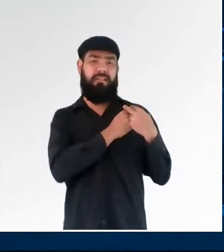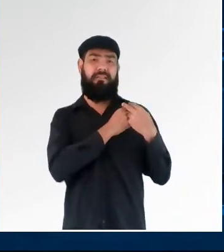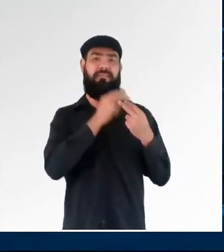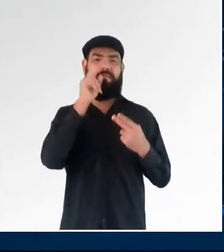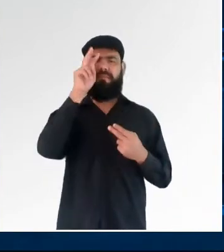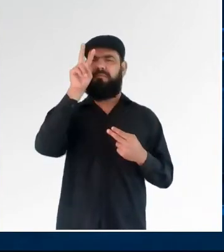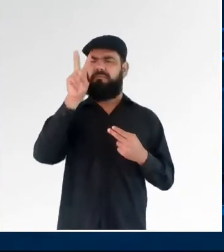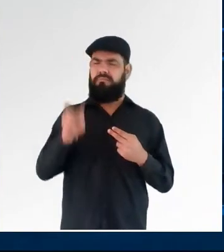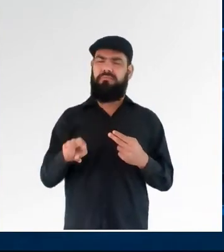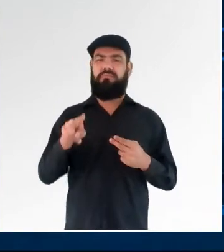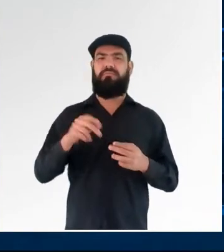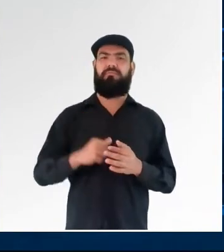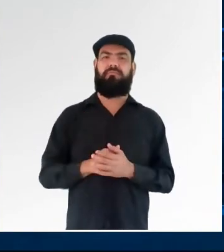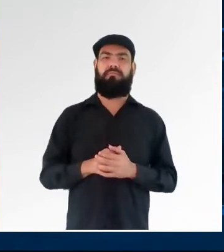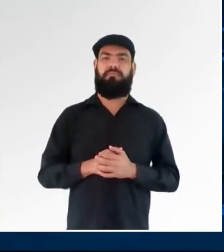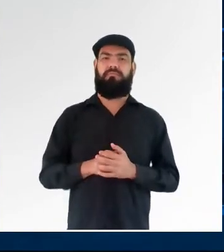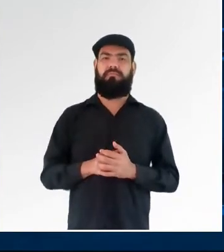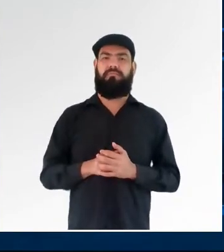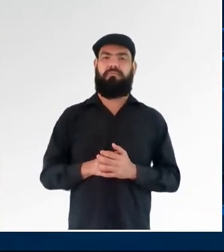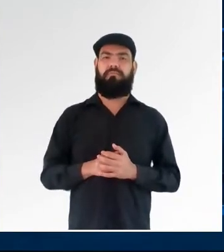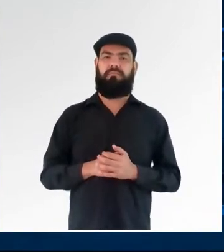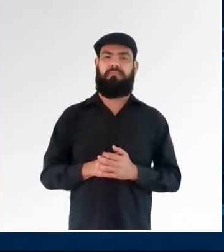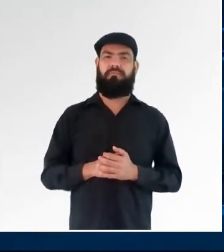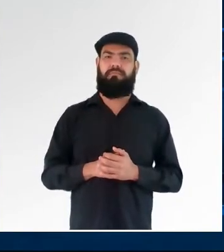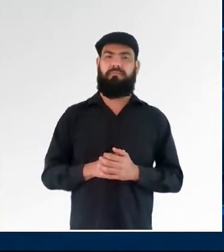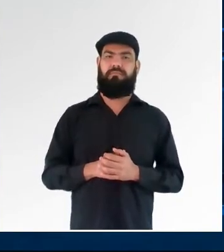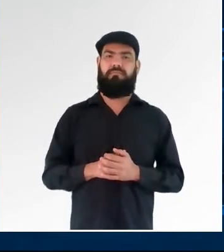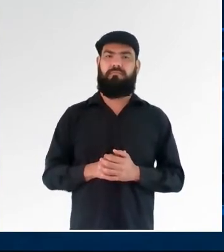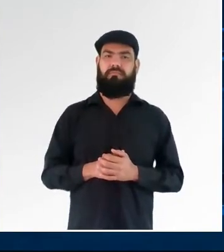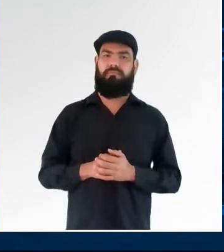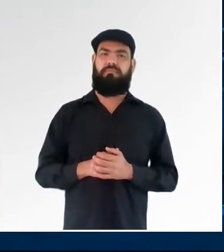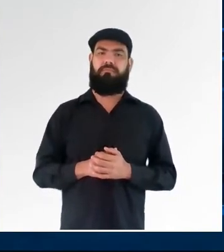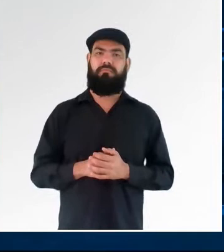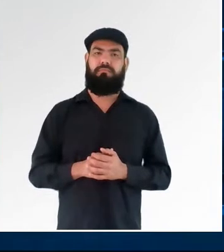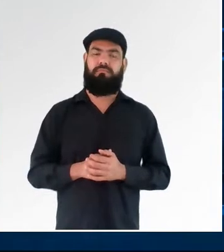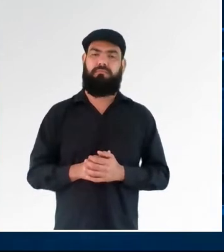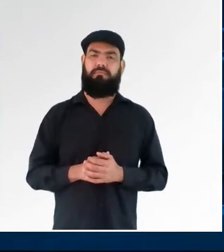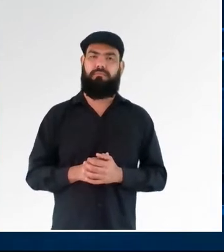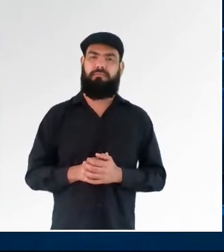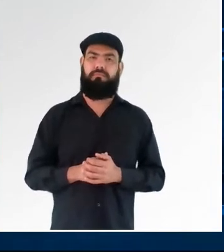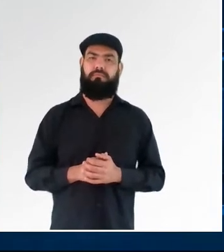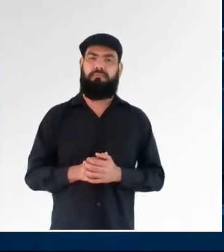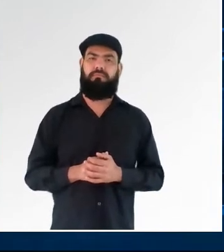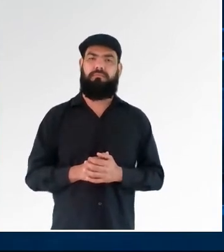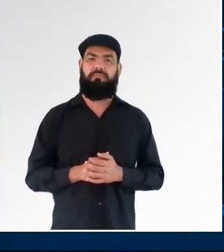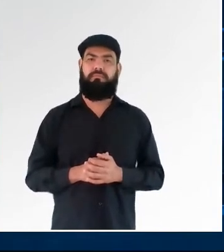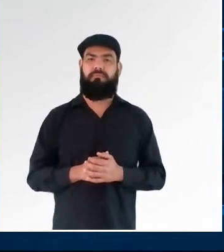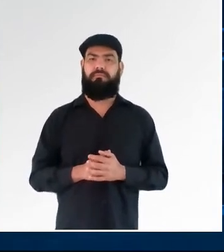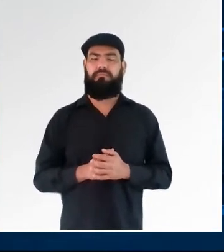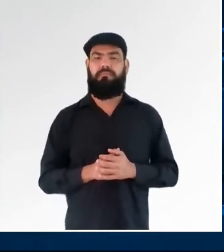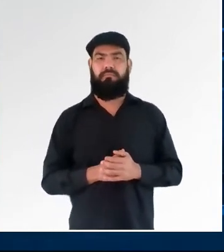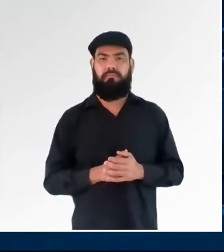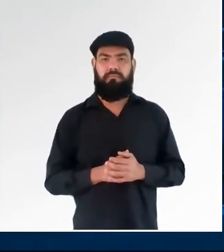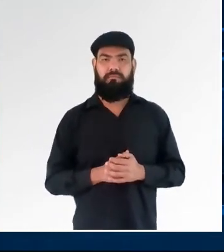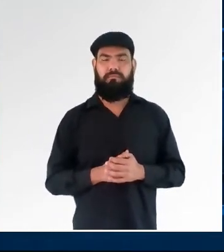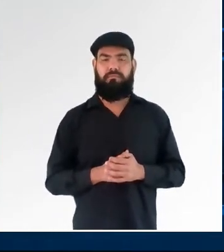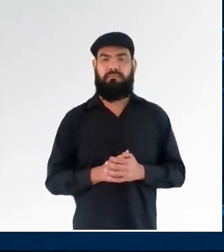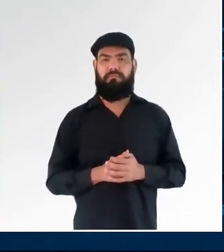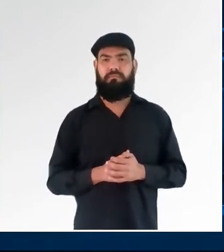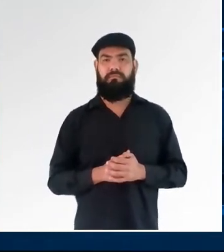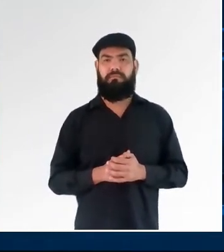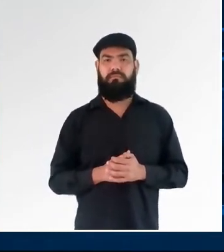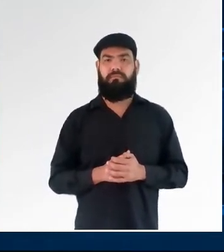as duas numa estação de trem, decidindo o destino de ambas, encaminhadas a um convento de freiras que mais se assemelha a